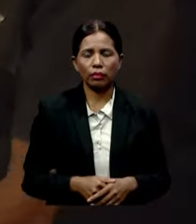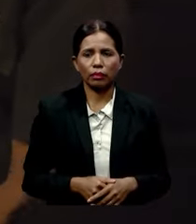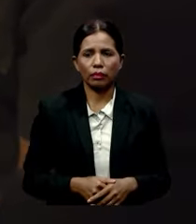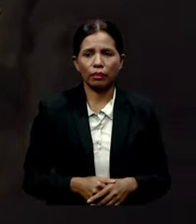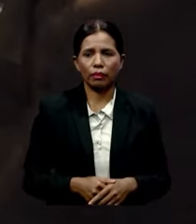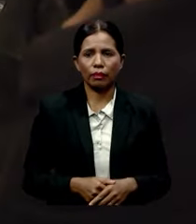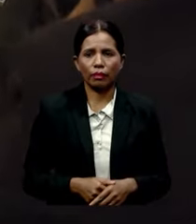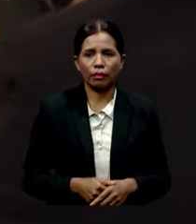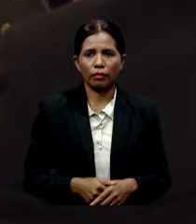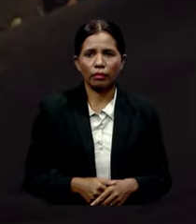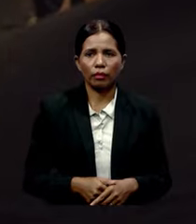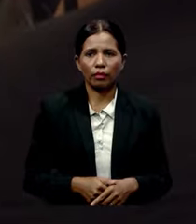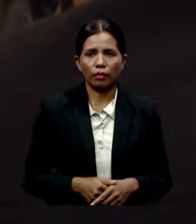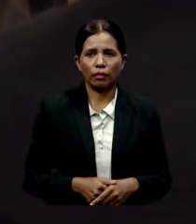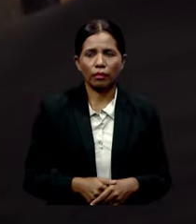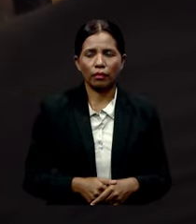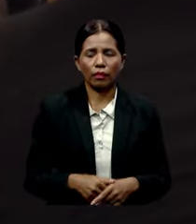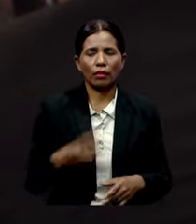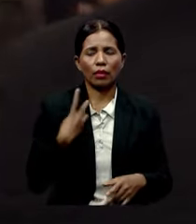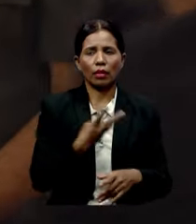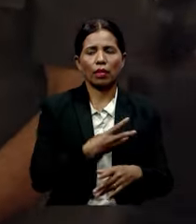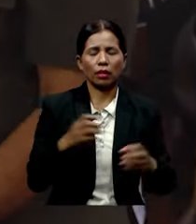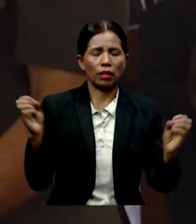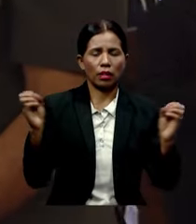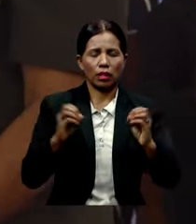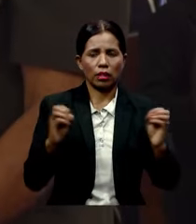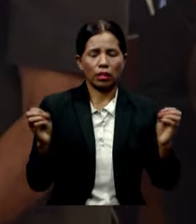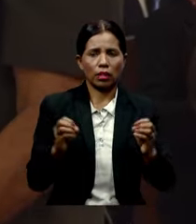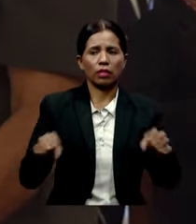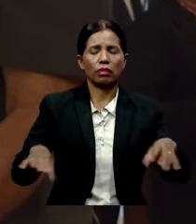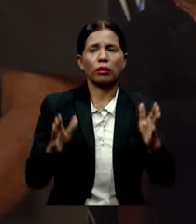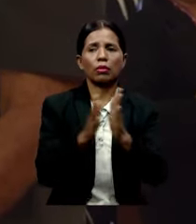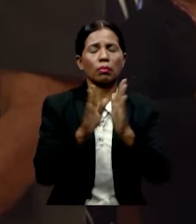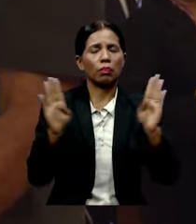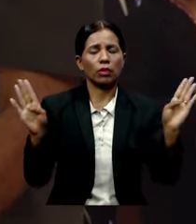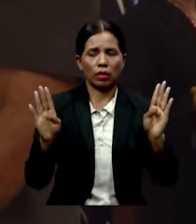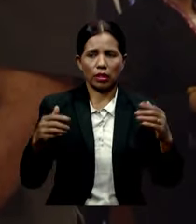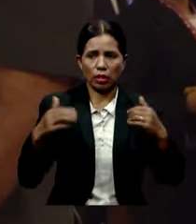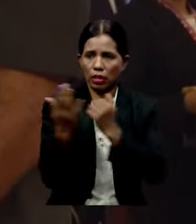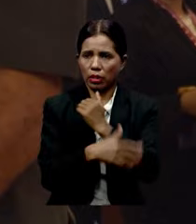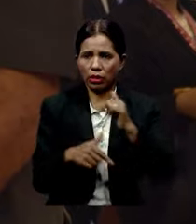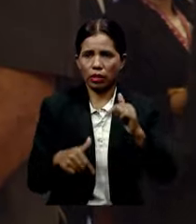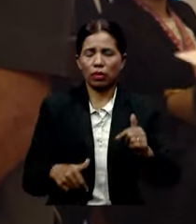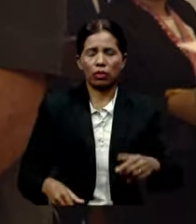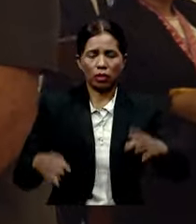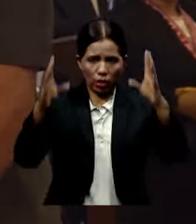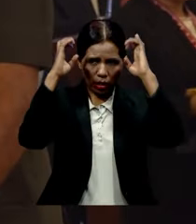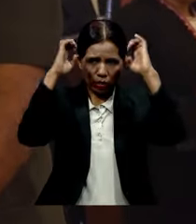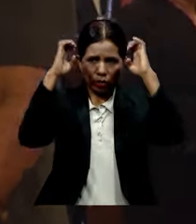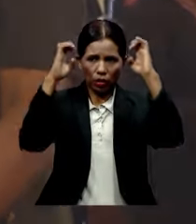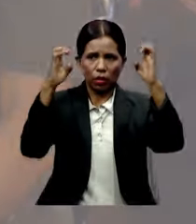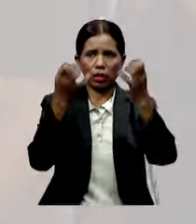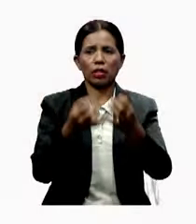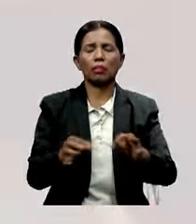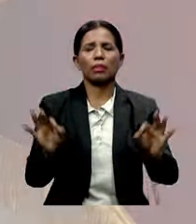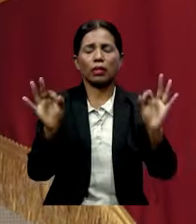Infelizmente, a minha governo de Arraia que declara educação